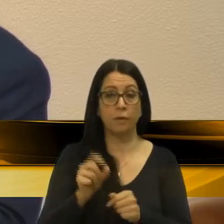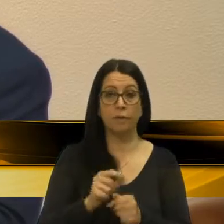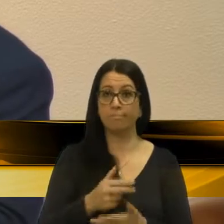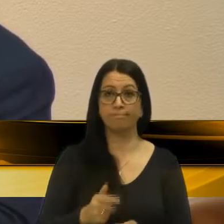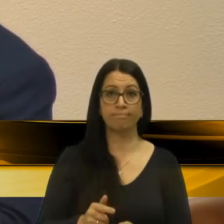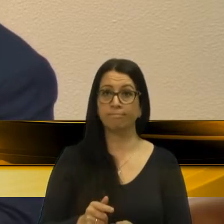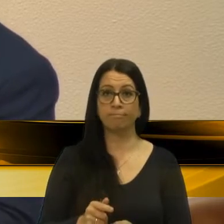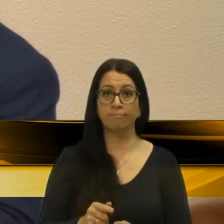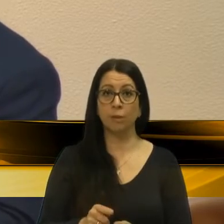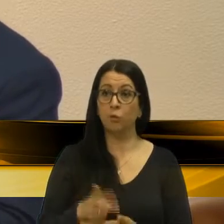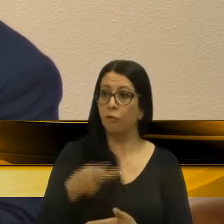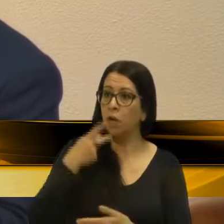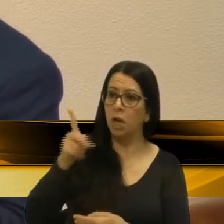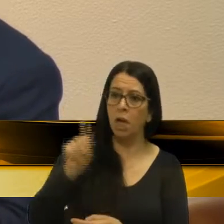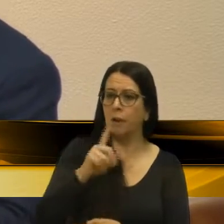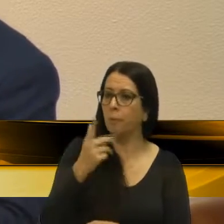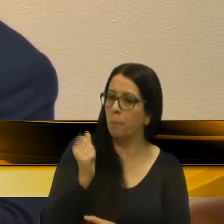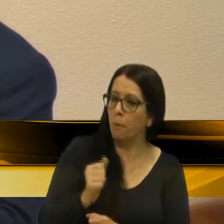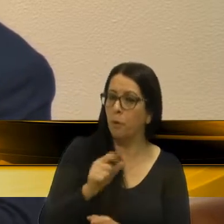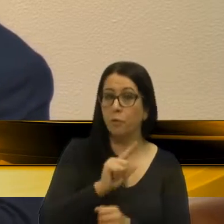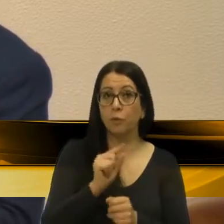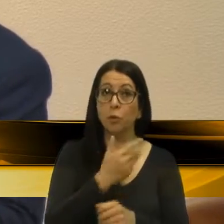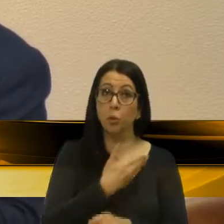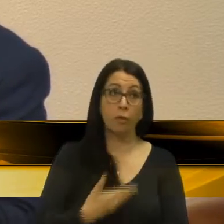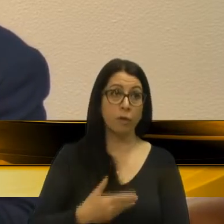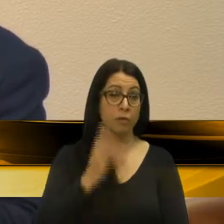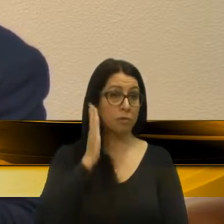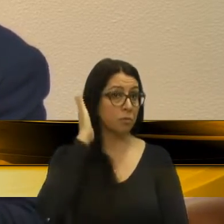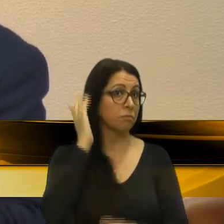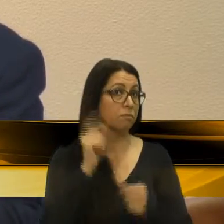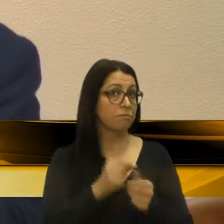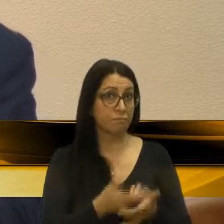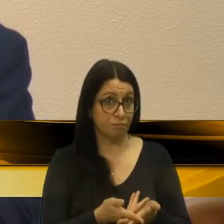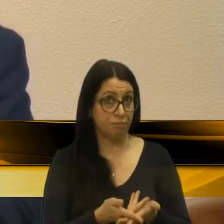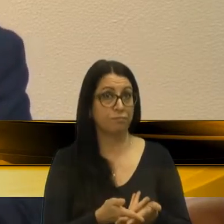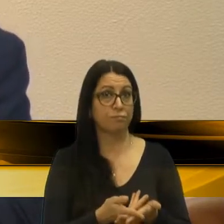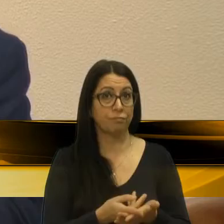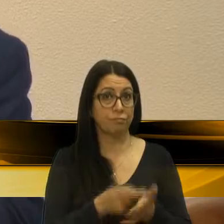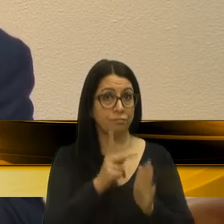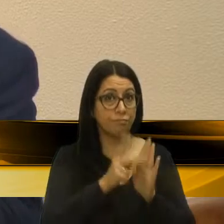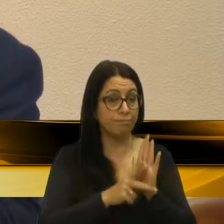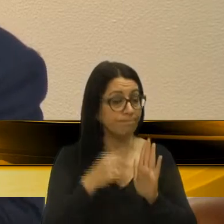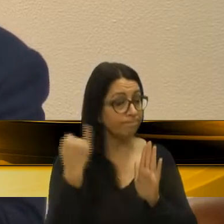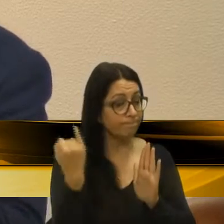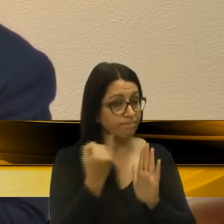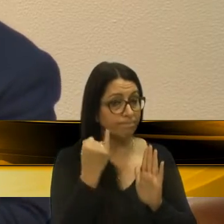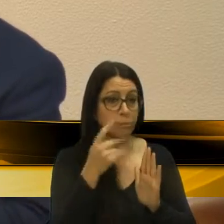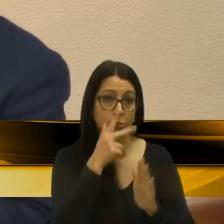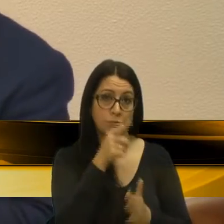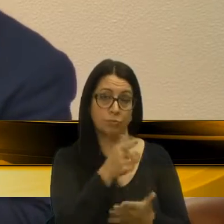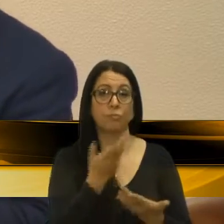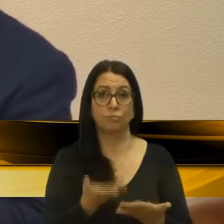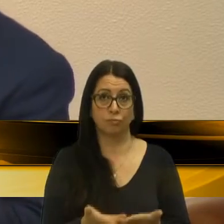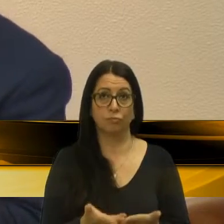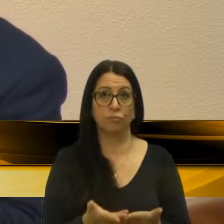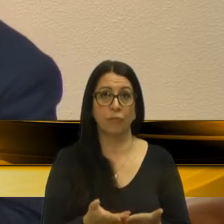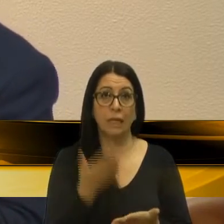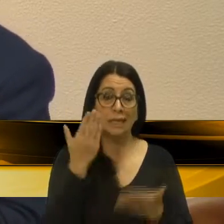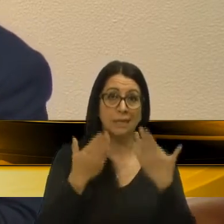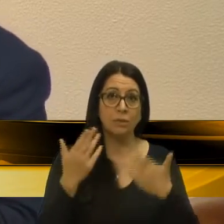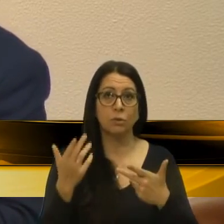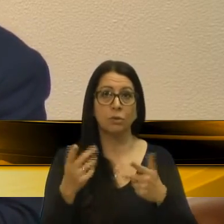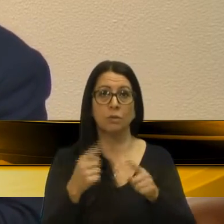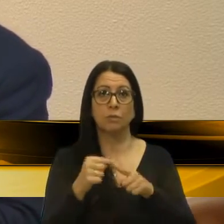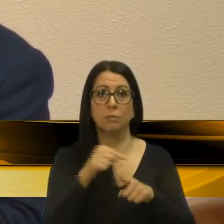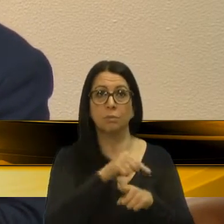a gente arranja desculpas. É o que o governo Guerra tem feito em relação a projetos importantes, como esse, das licitações sugerida